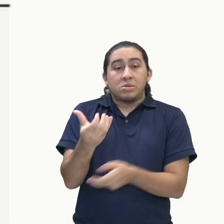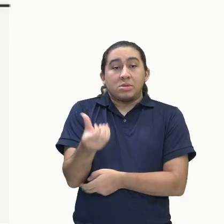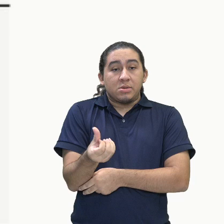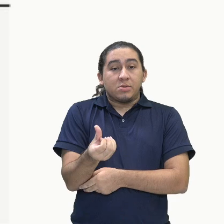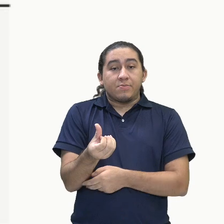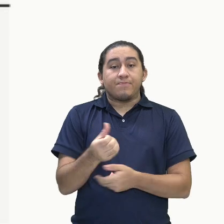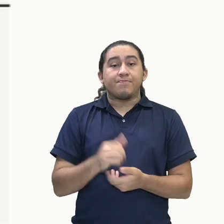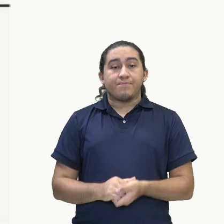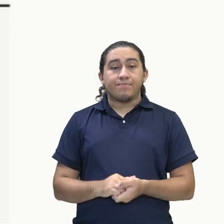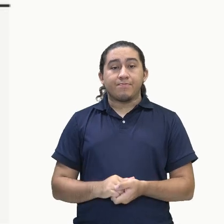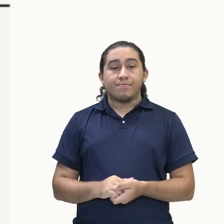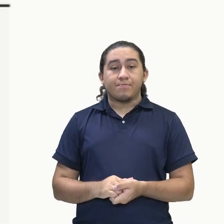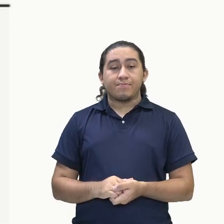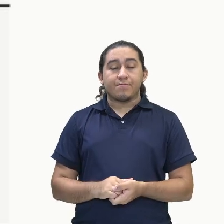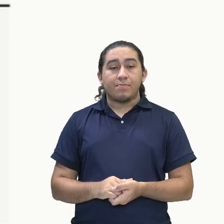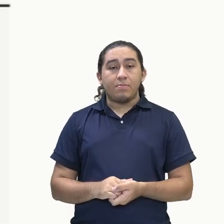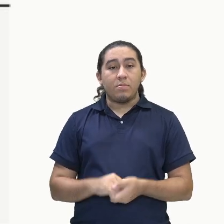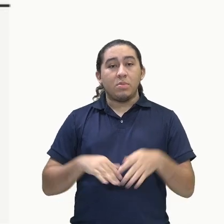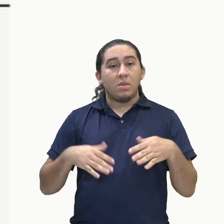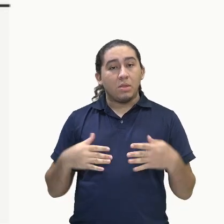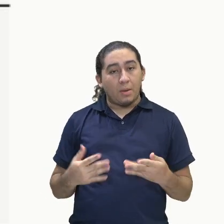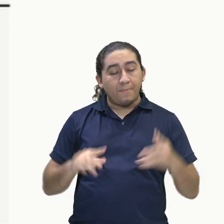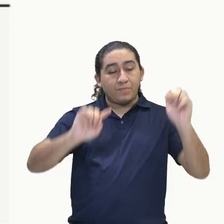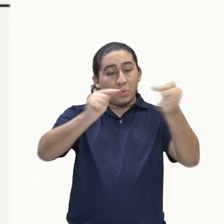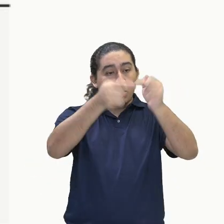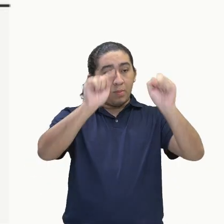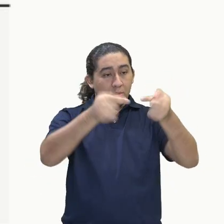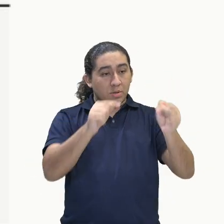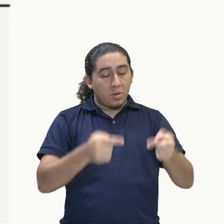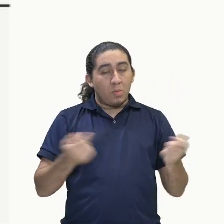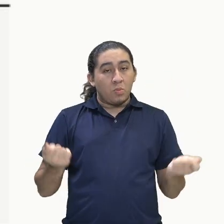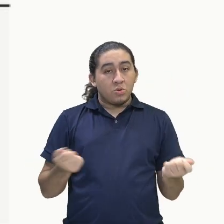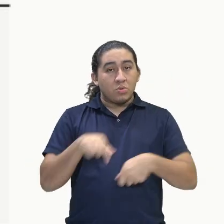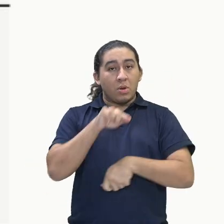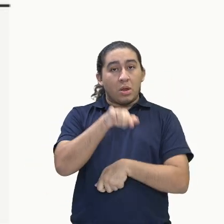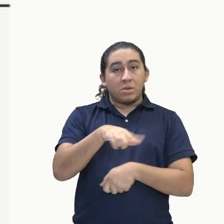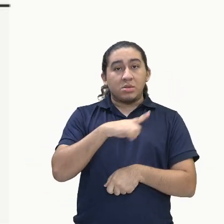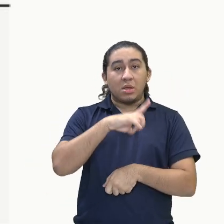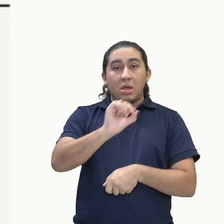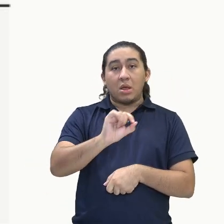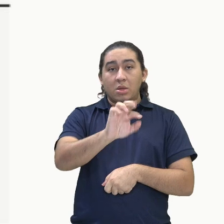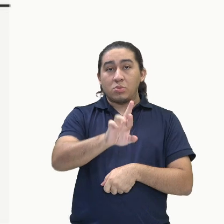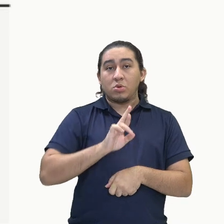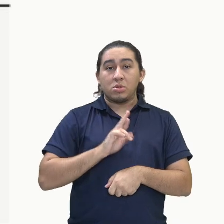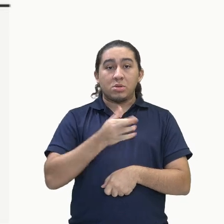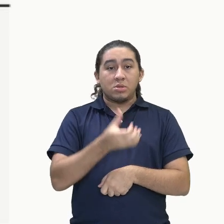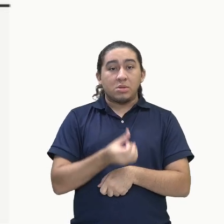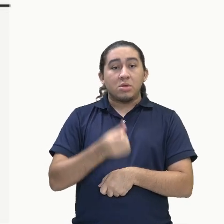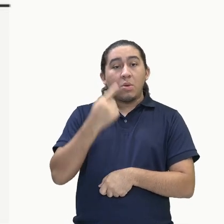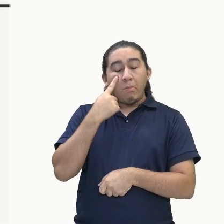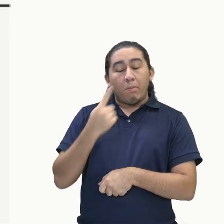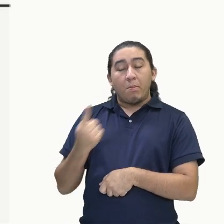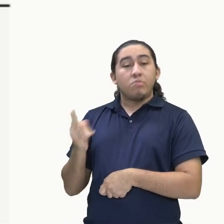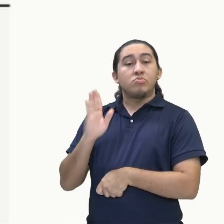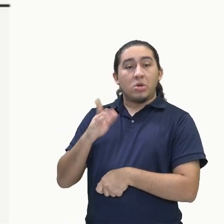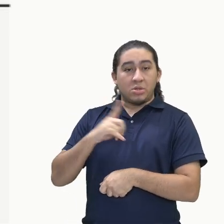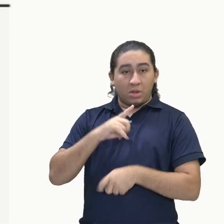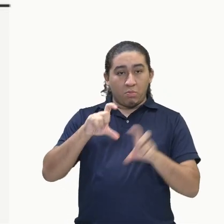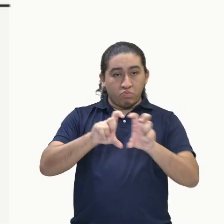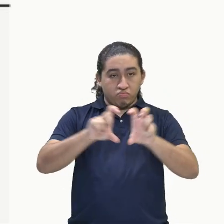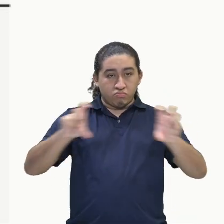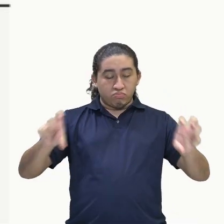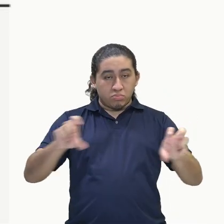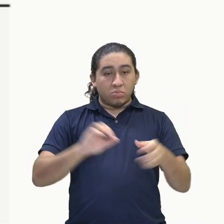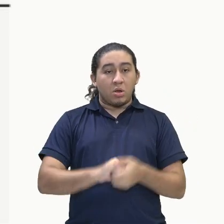6? As combinações possíveis para que essa soma seja igual a 6, nós já determinamos. Sabemos